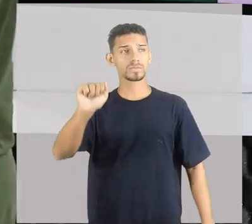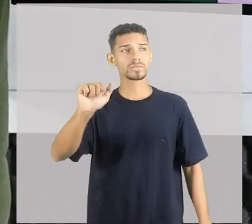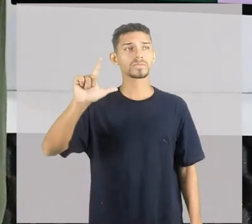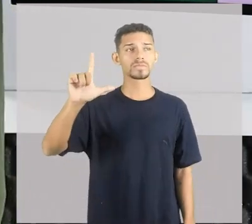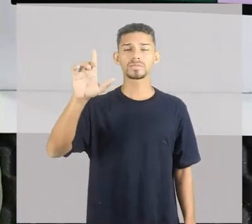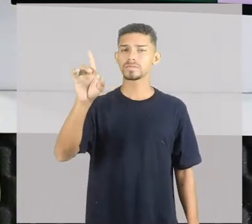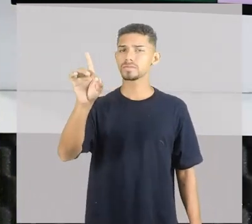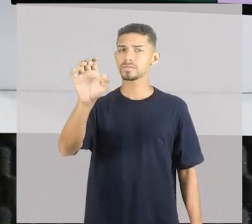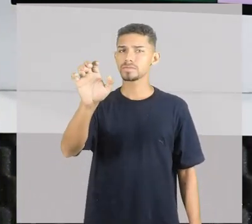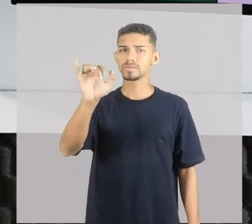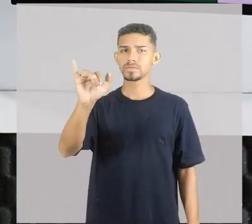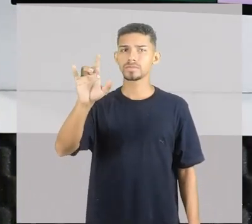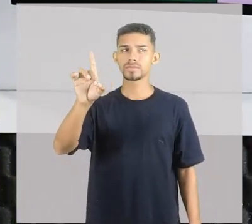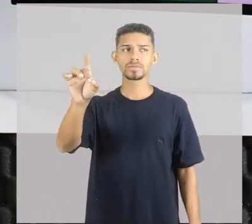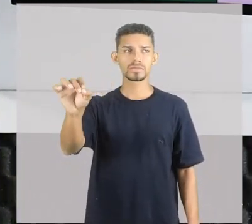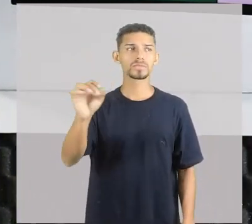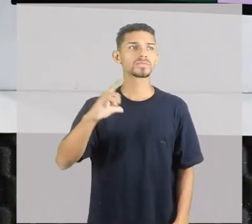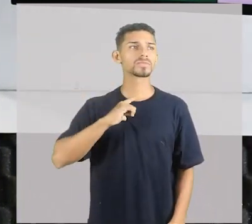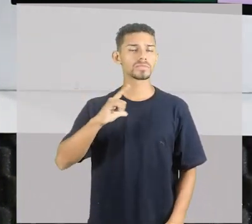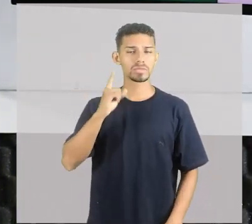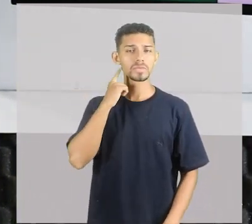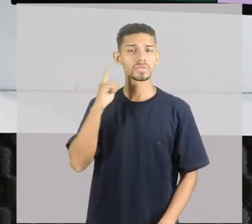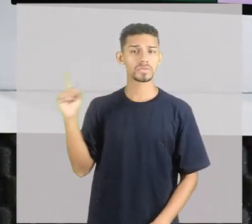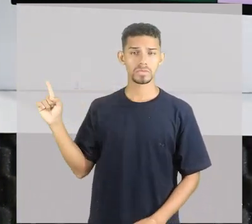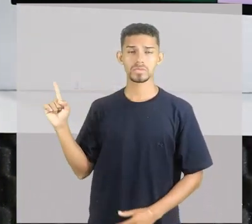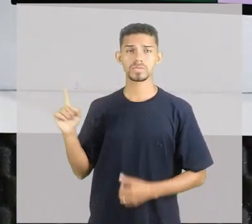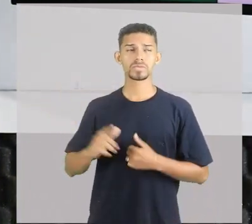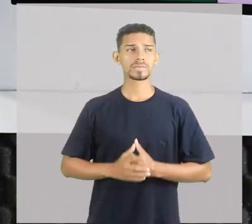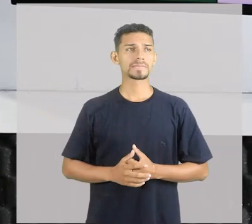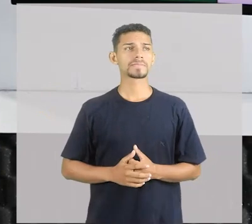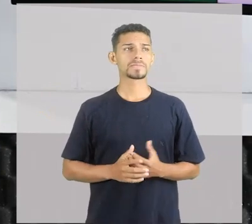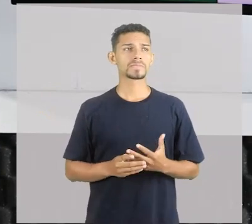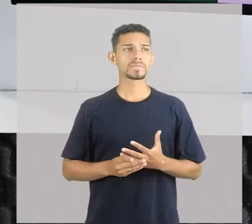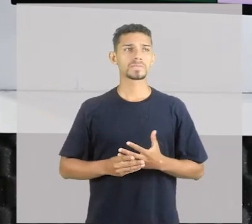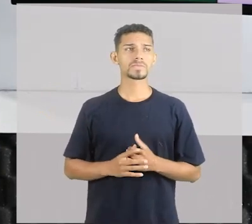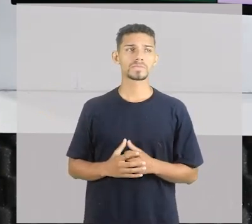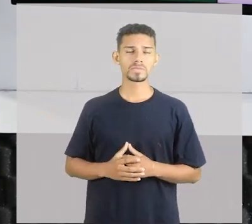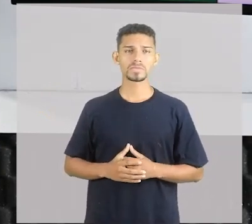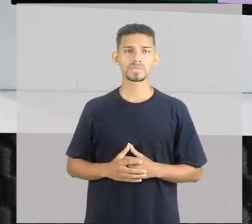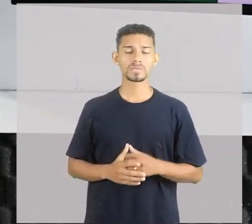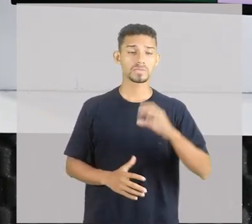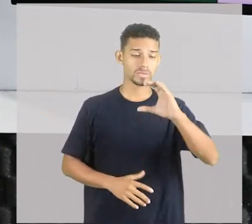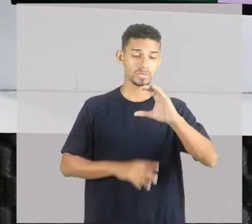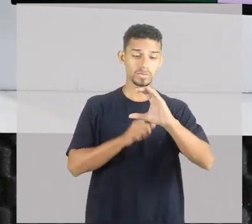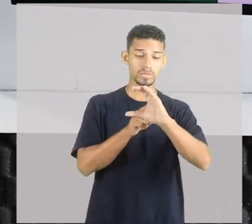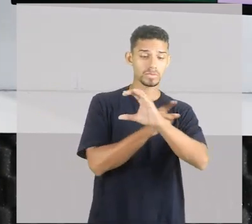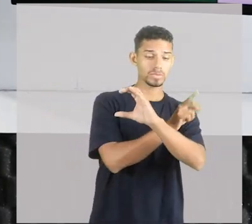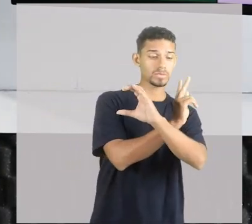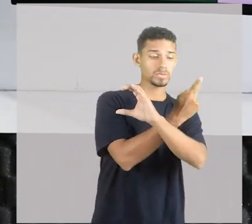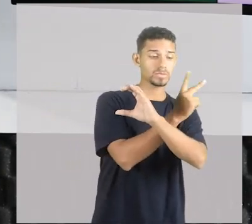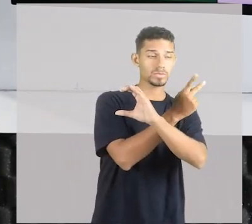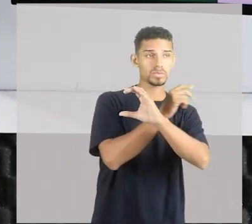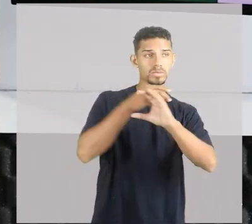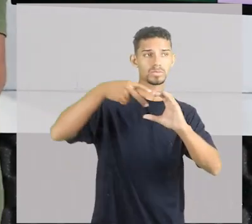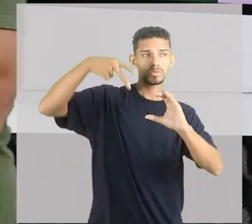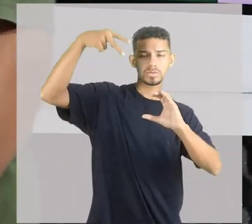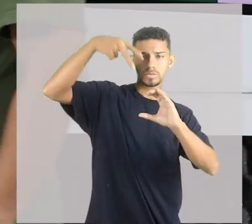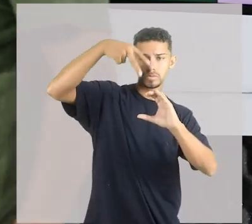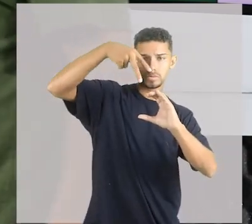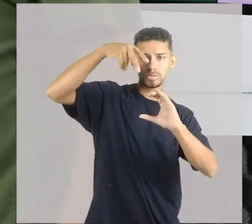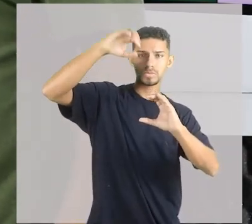O aldeído tem esse grupo funcionalzinho bem aqui, ó. Esse grupo funcional caracteriza o aldeído.